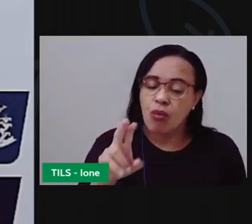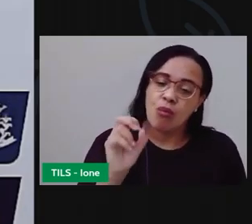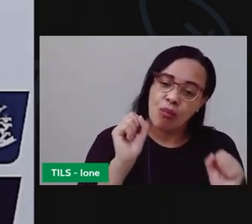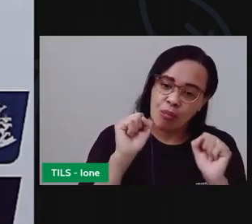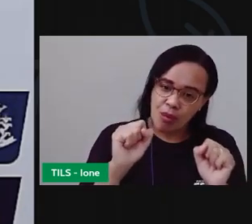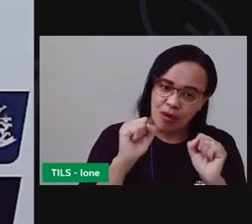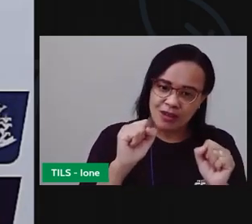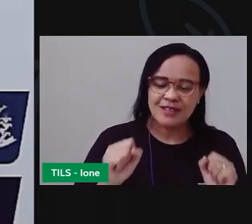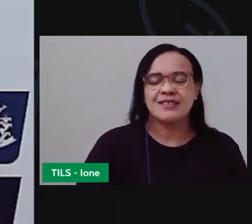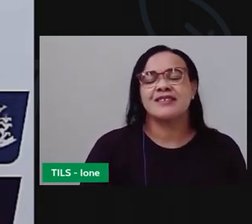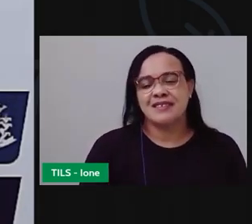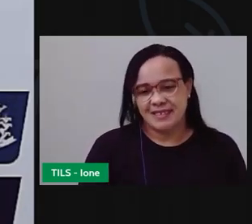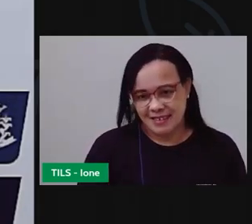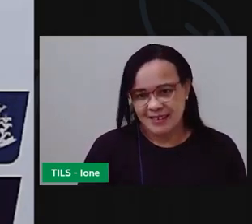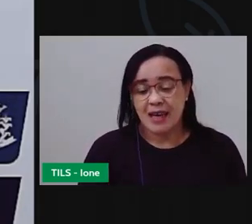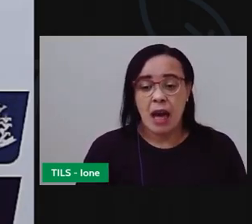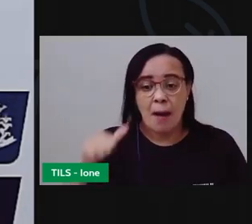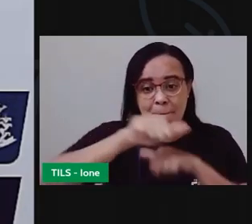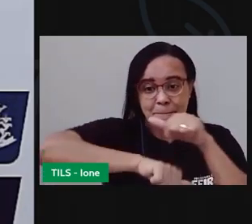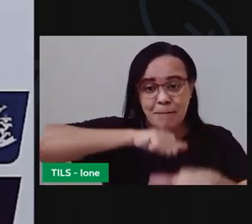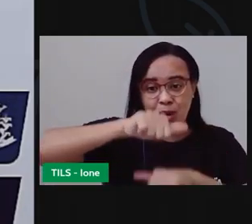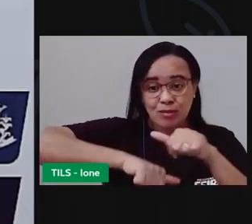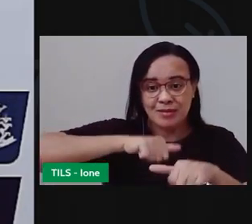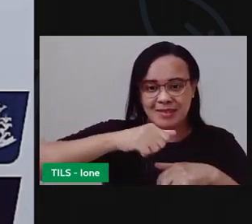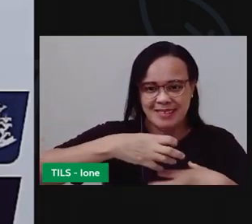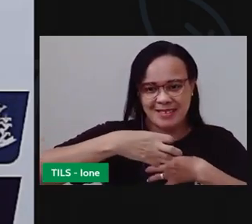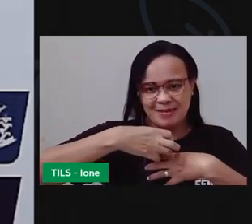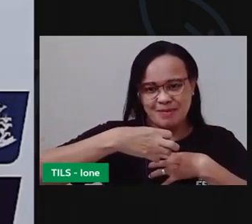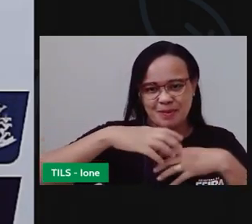que já é um som mais grave, né?